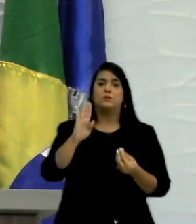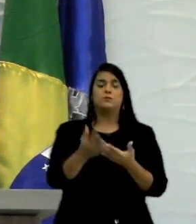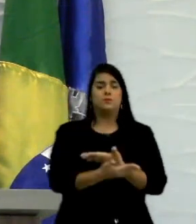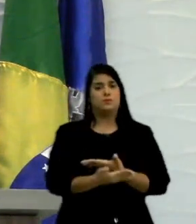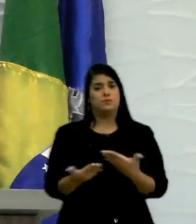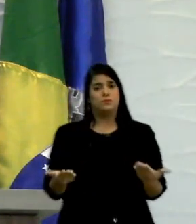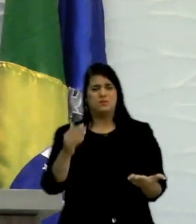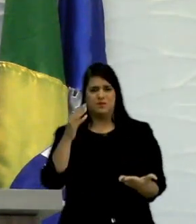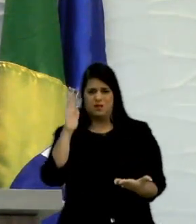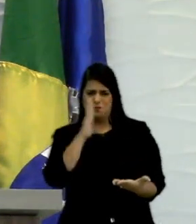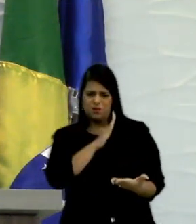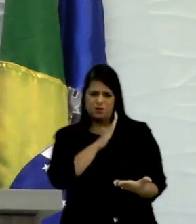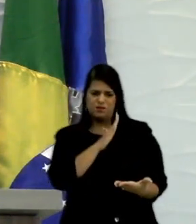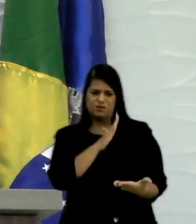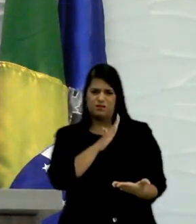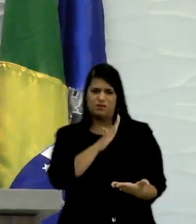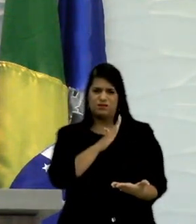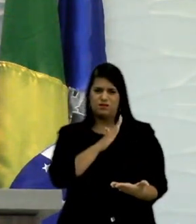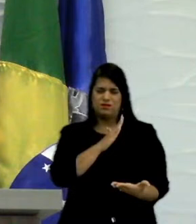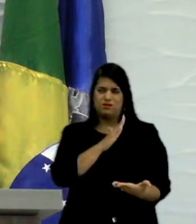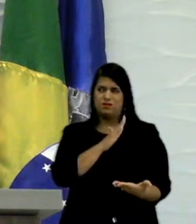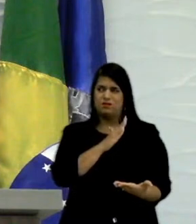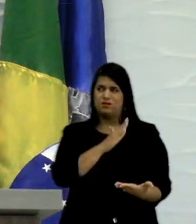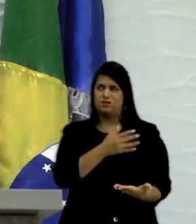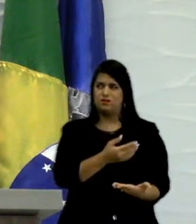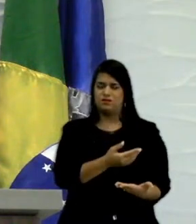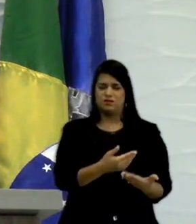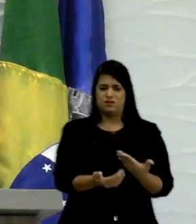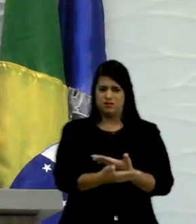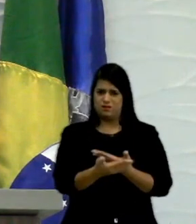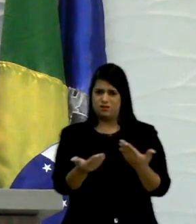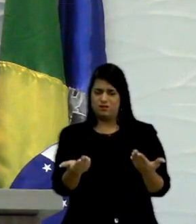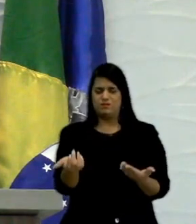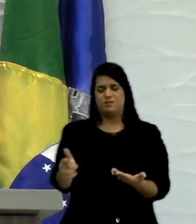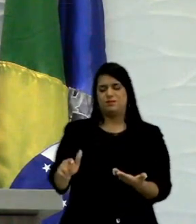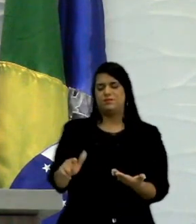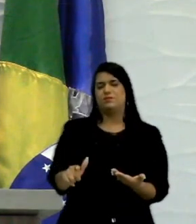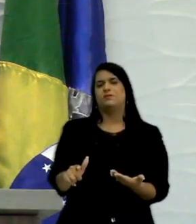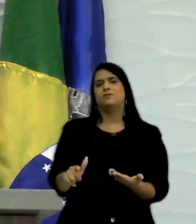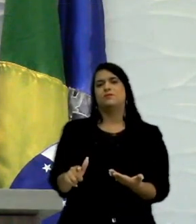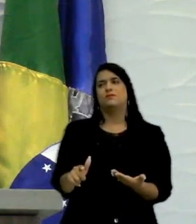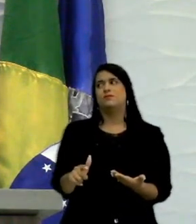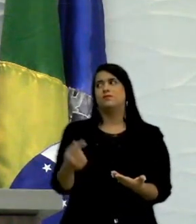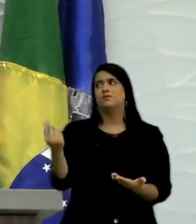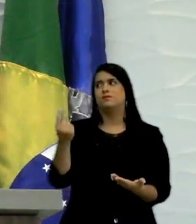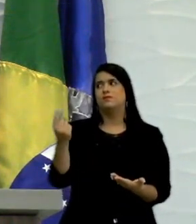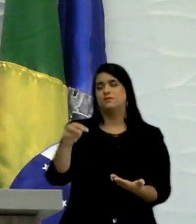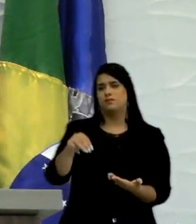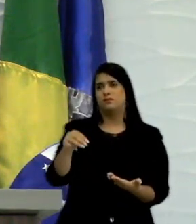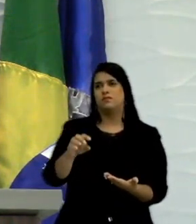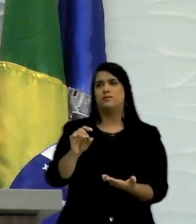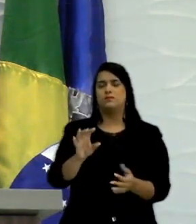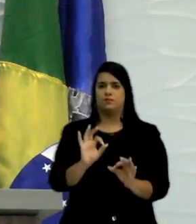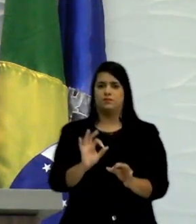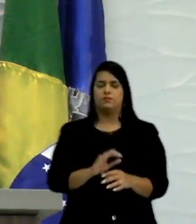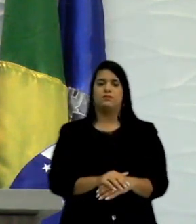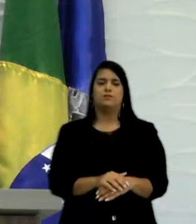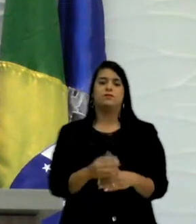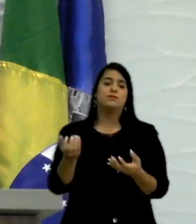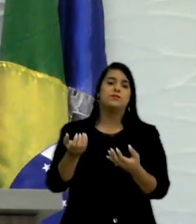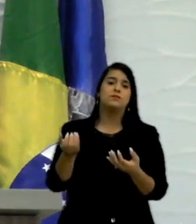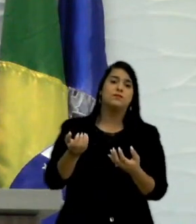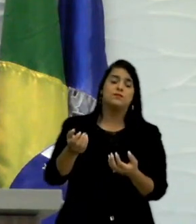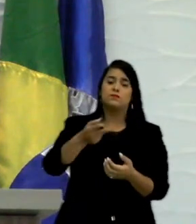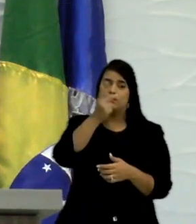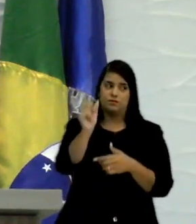tenho maldade, Bruno, com nenhum de vocês. Eu aqui, só um minuto, Vossa Excelência. Eu quero aí que os pré-candidatos